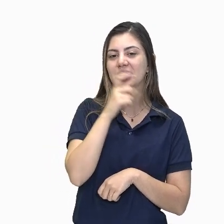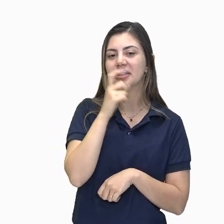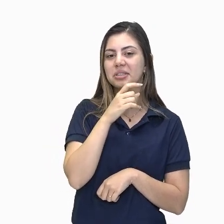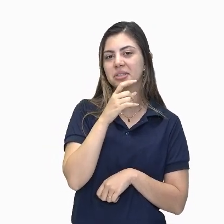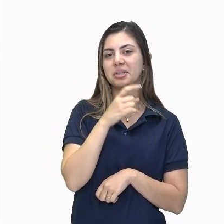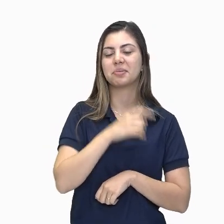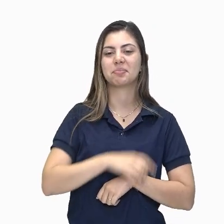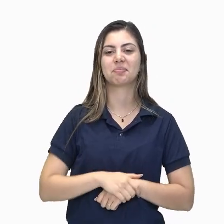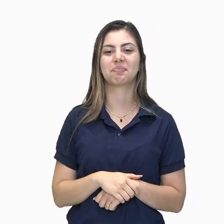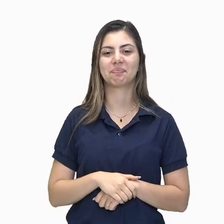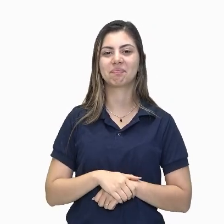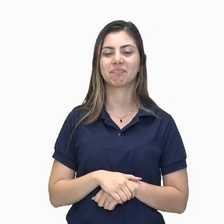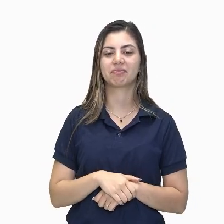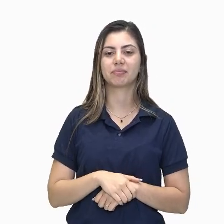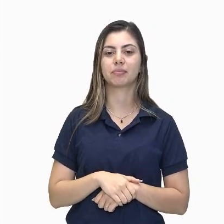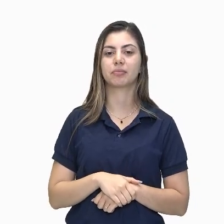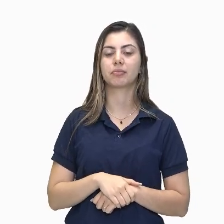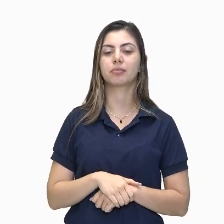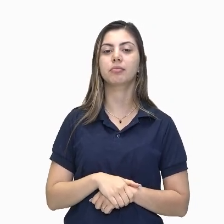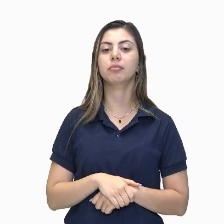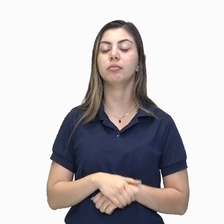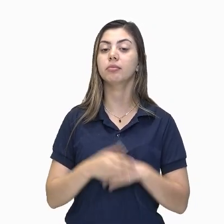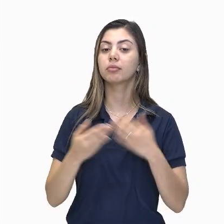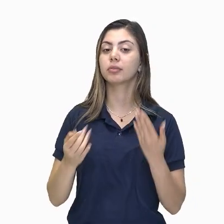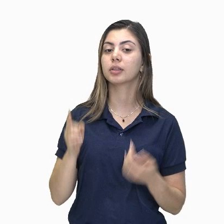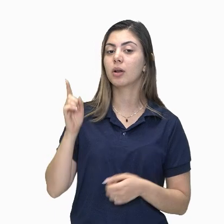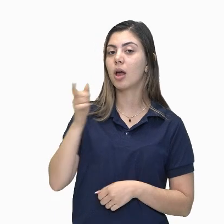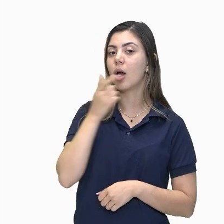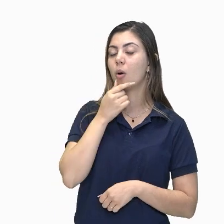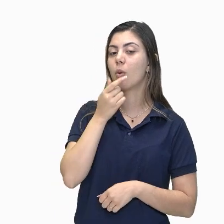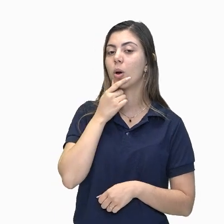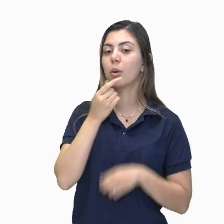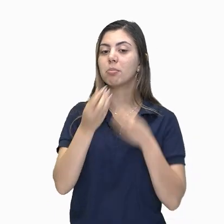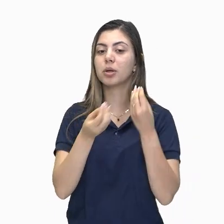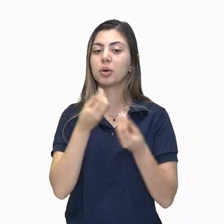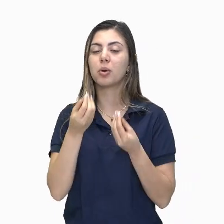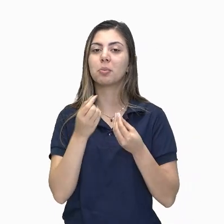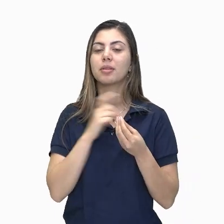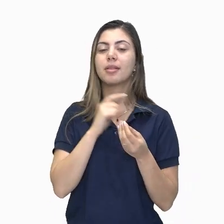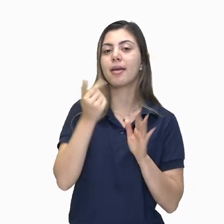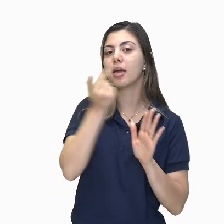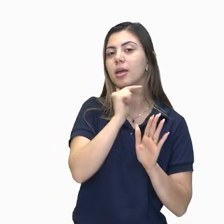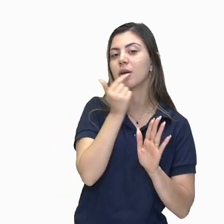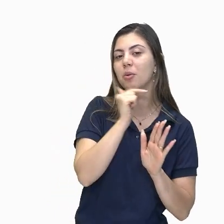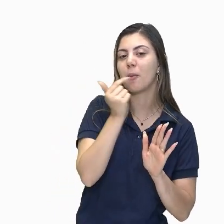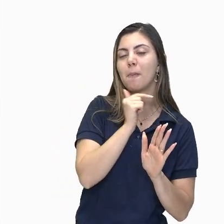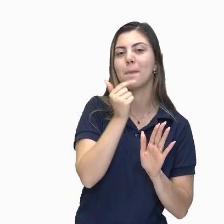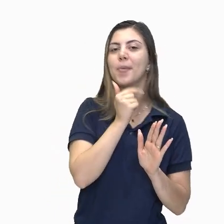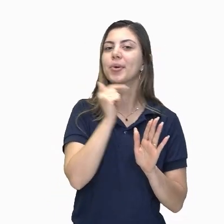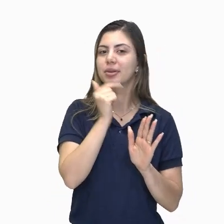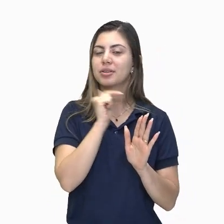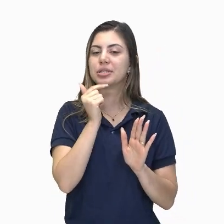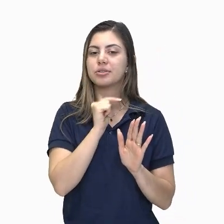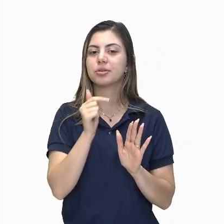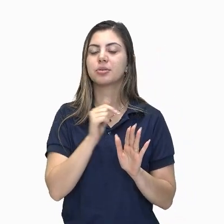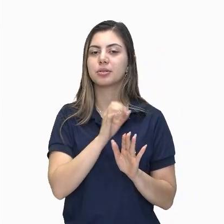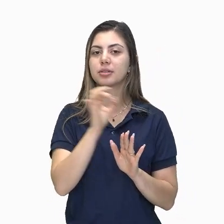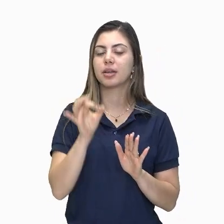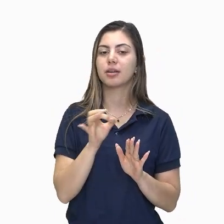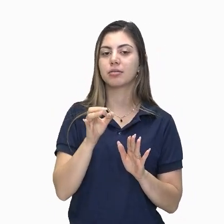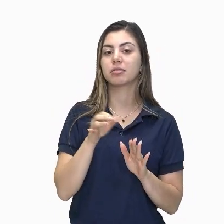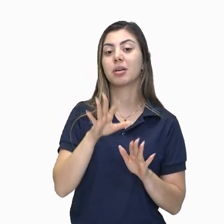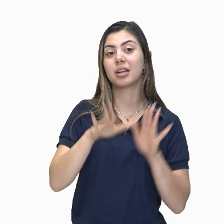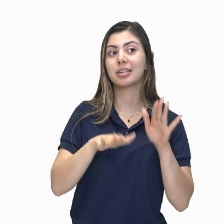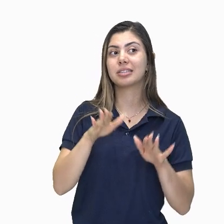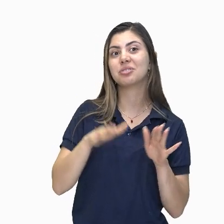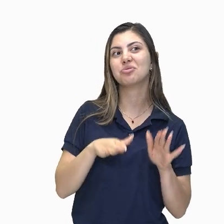alguma coisa. Ele tinha esse tom mais irônico, mais humorístico, um humor bastante pesado